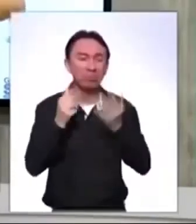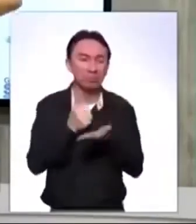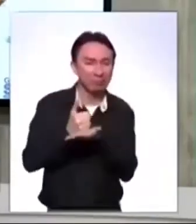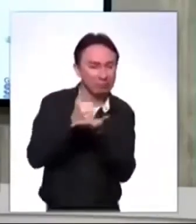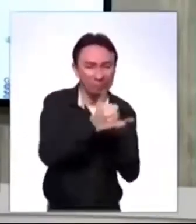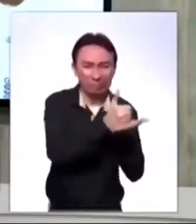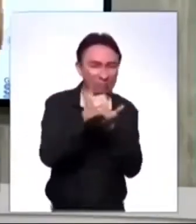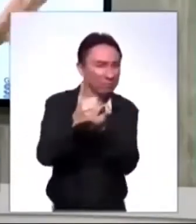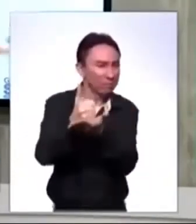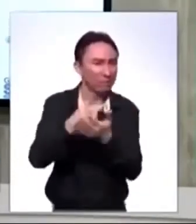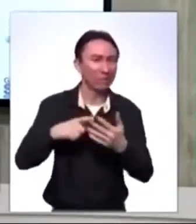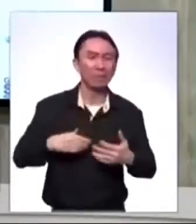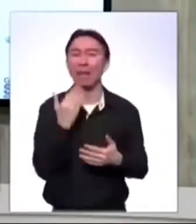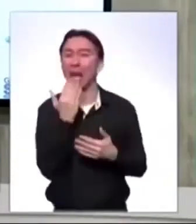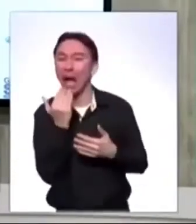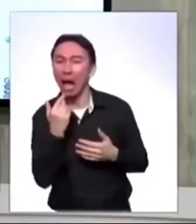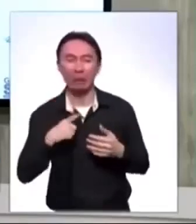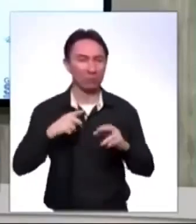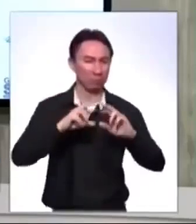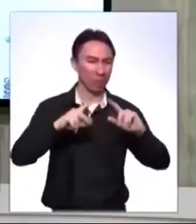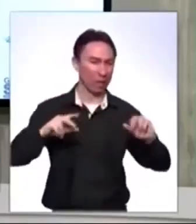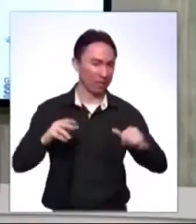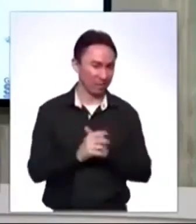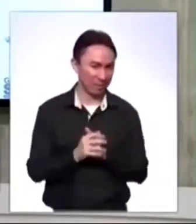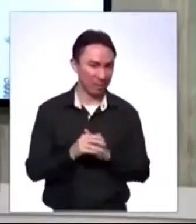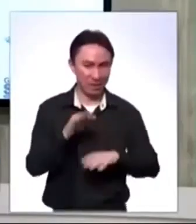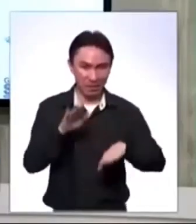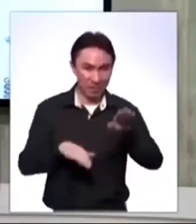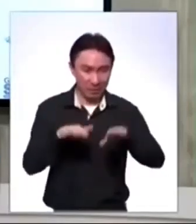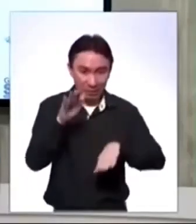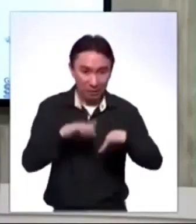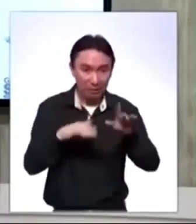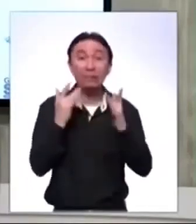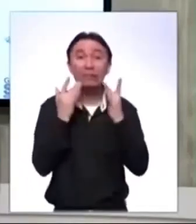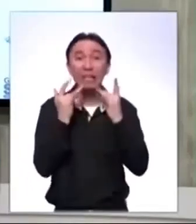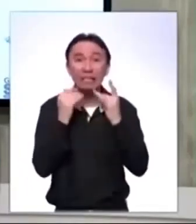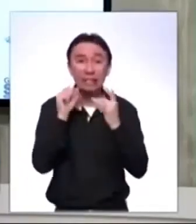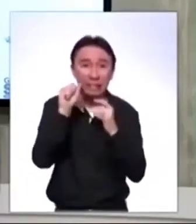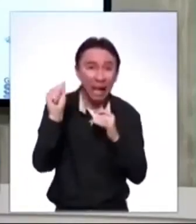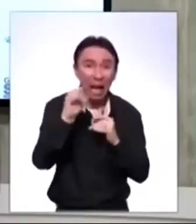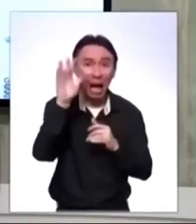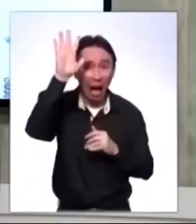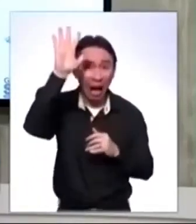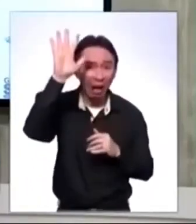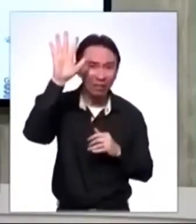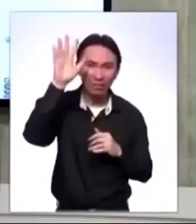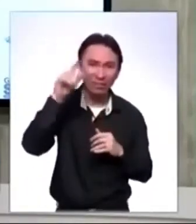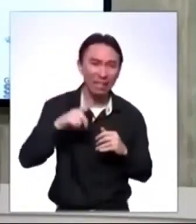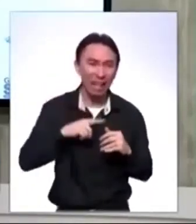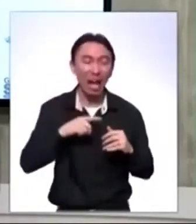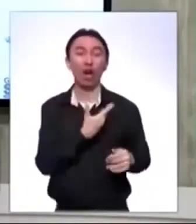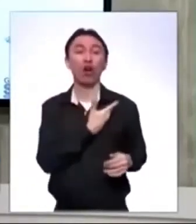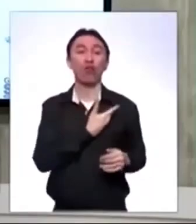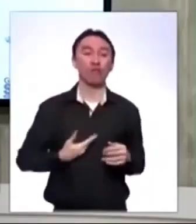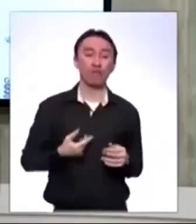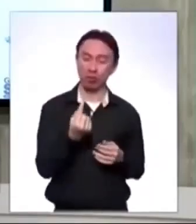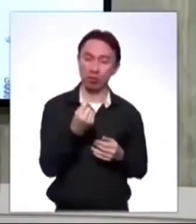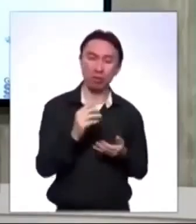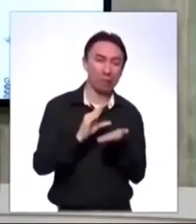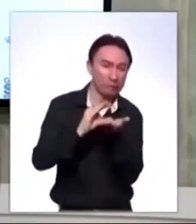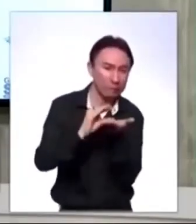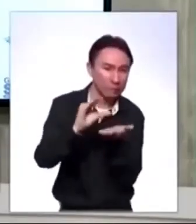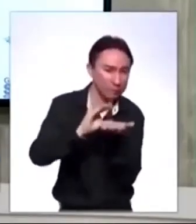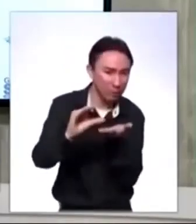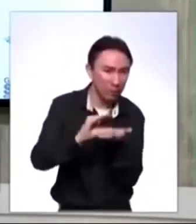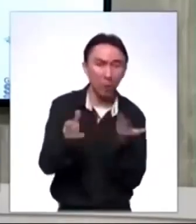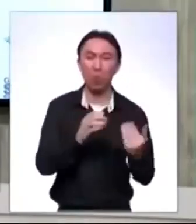alimentação, né? É muito. Por isso que teatro é caro muitas vezes, né? Se não tiver subsídio, né, governamental, de empresas, apoio das empresas,